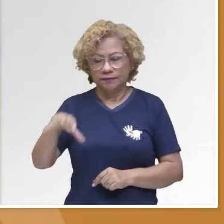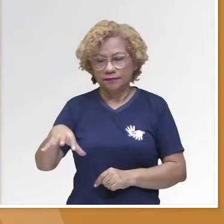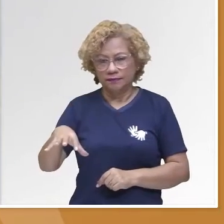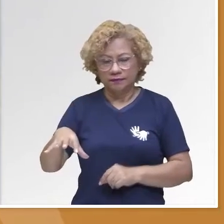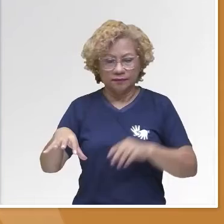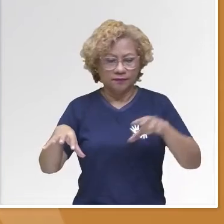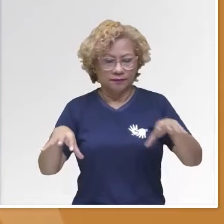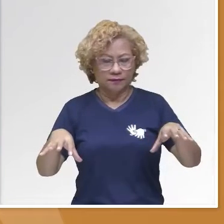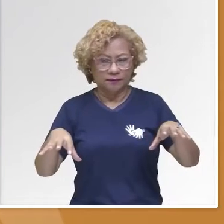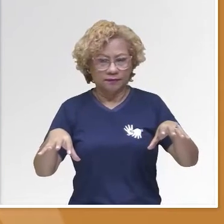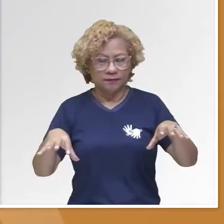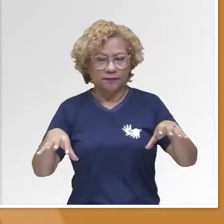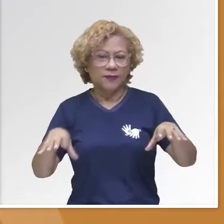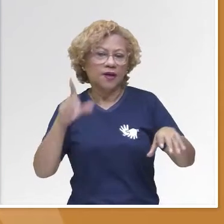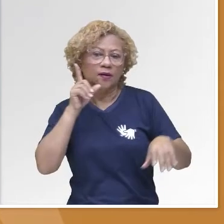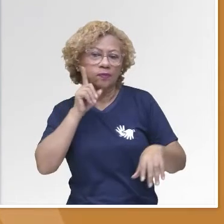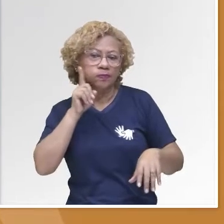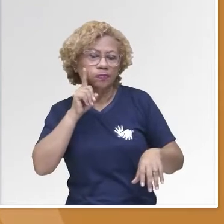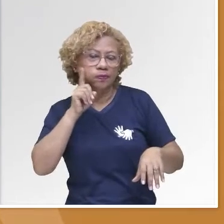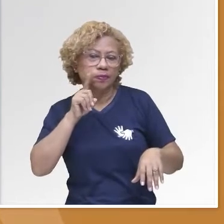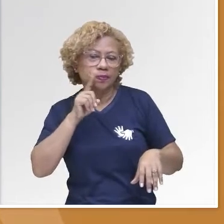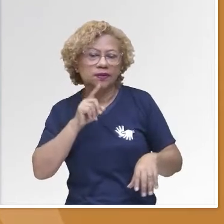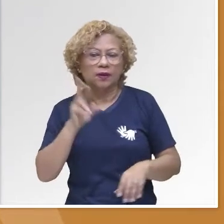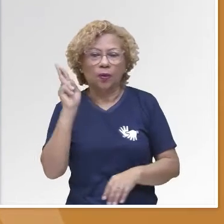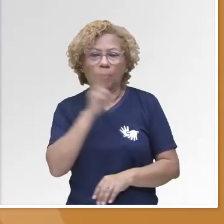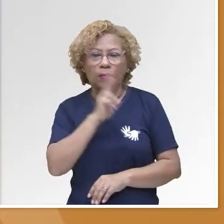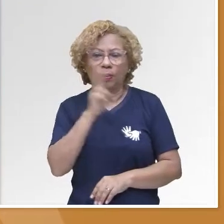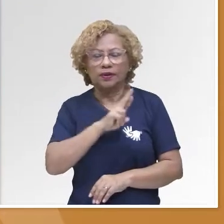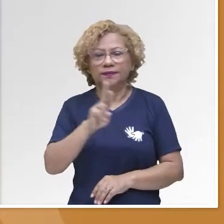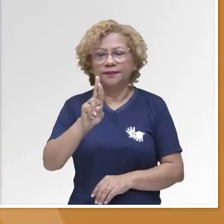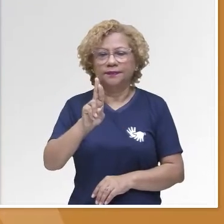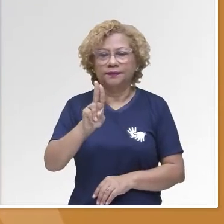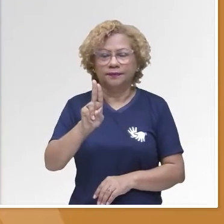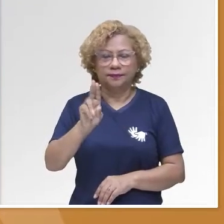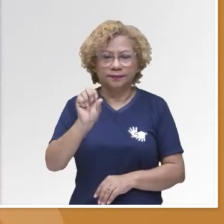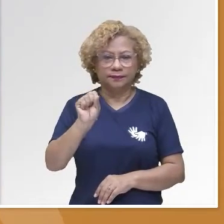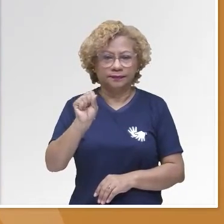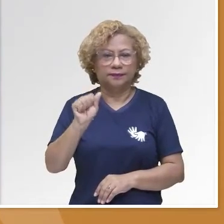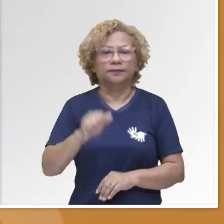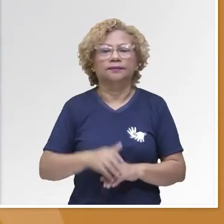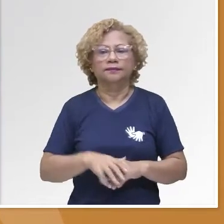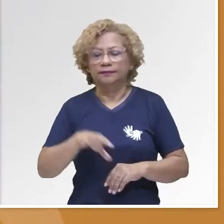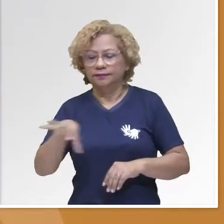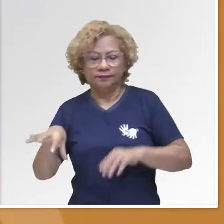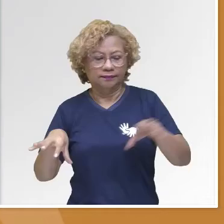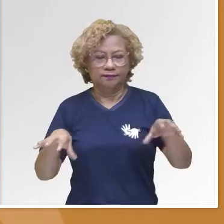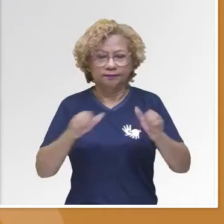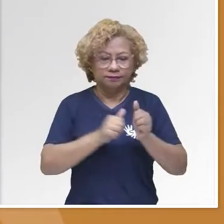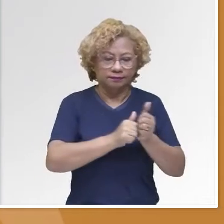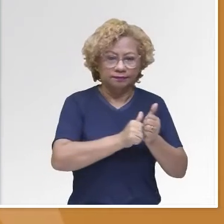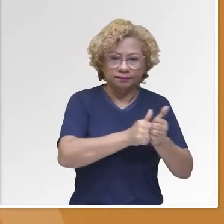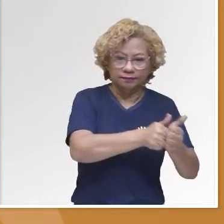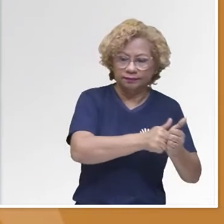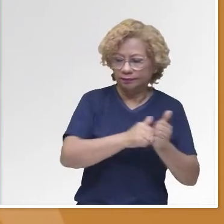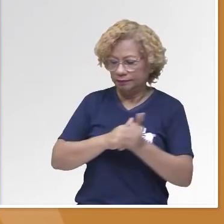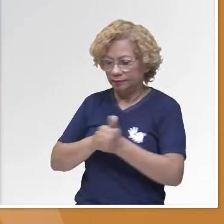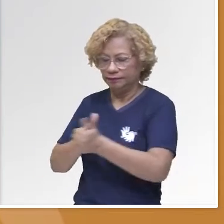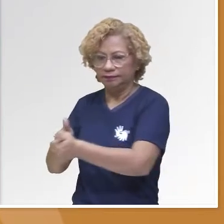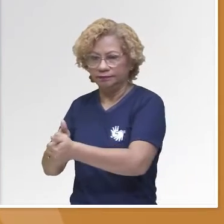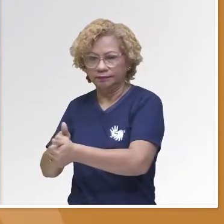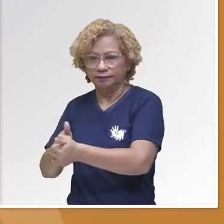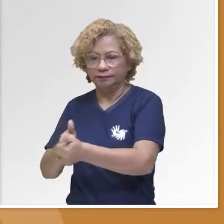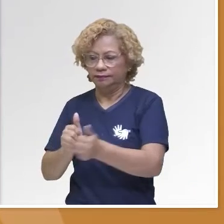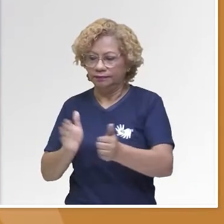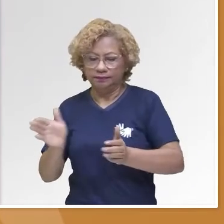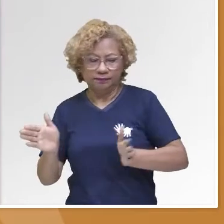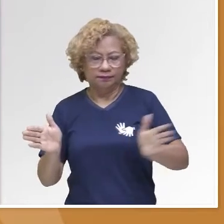União Soviética de outro lado. Países seguiriam ou aos Estados Unidos ou seguiriam à União